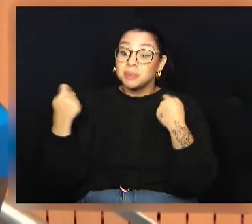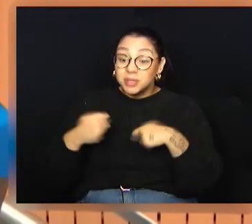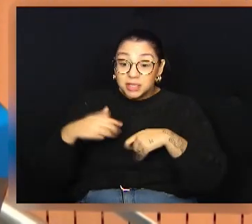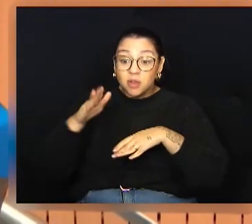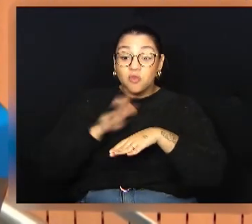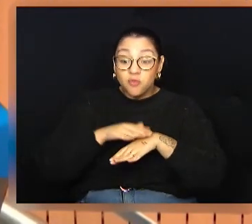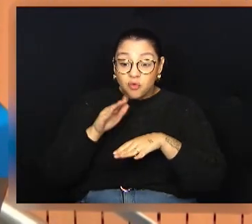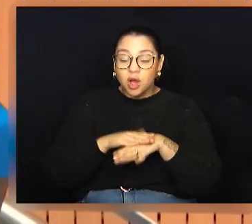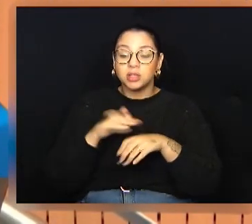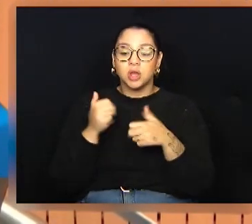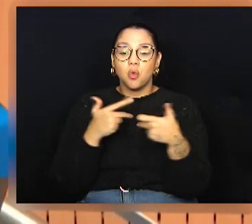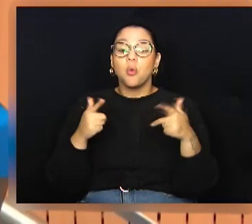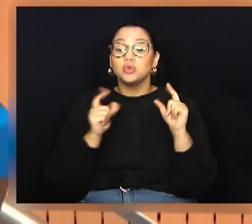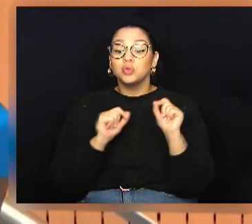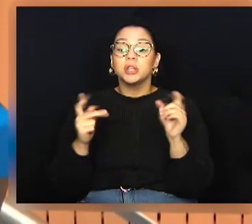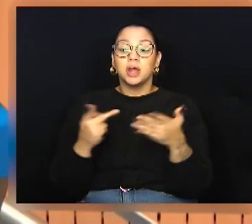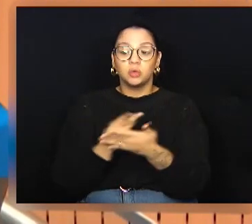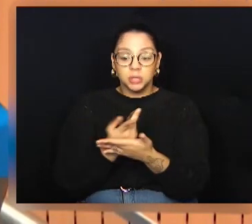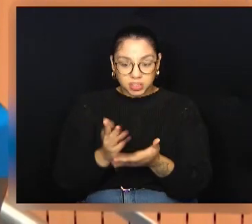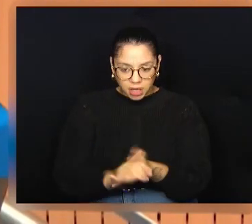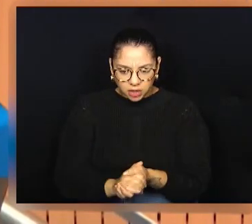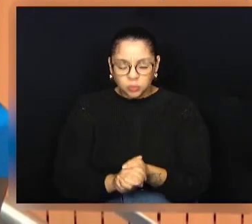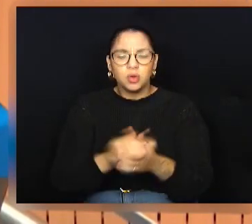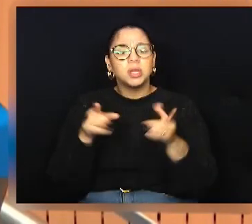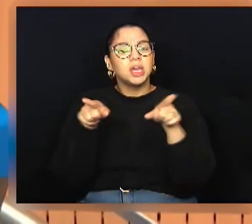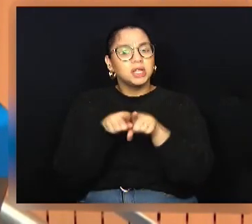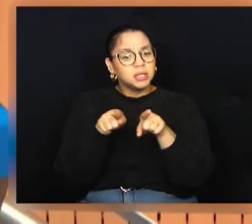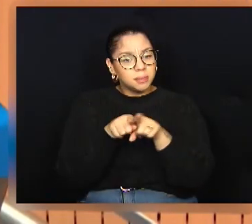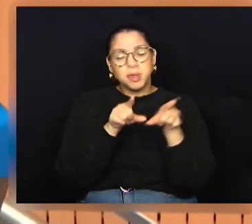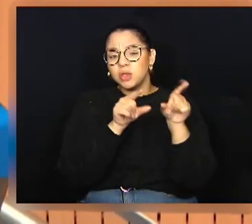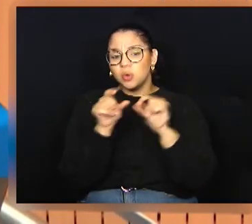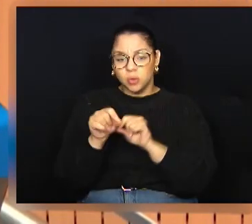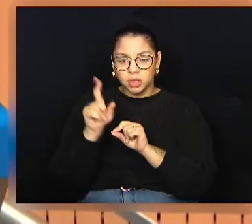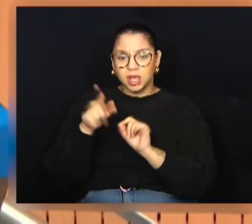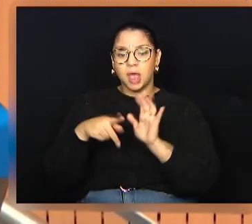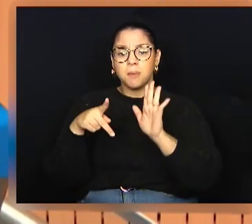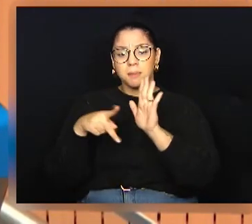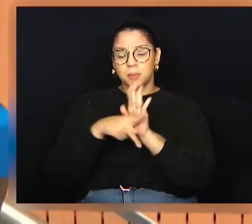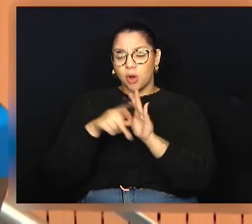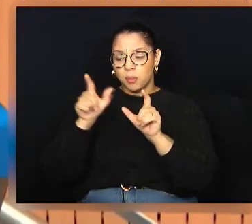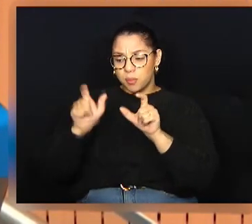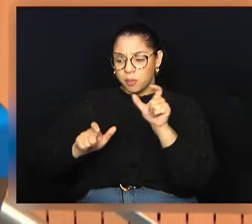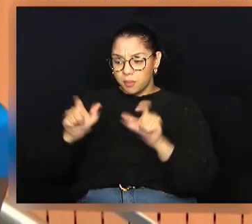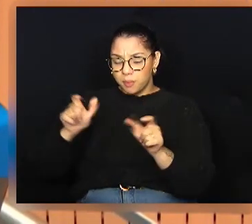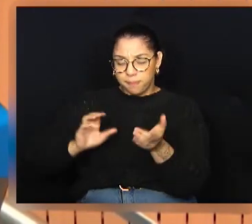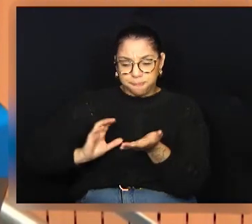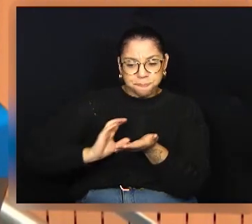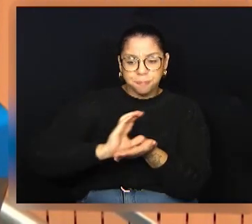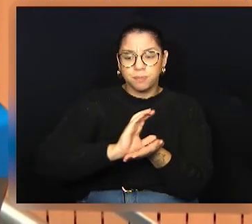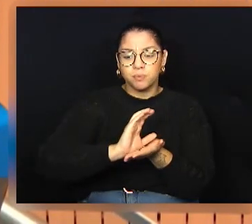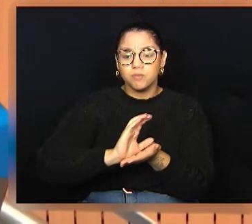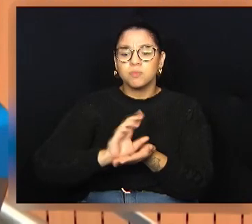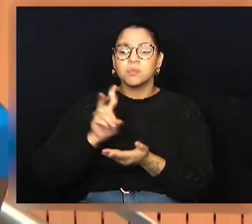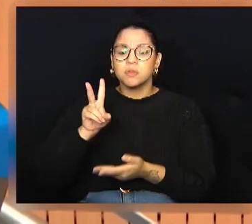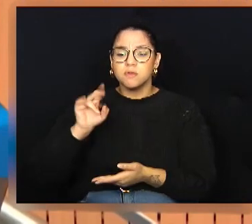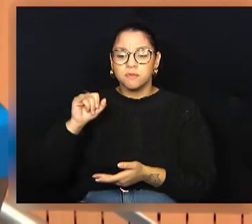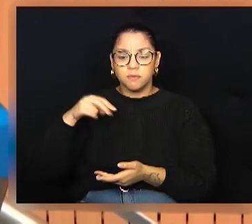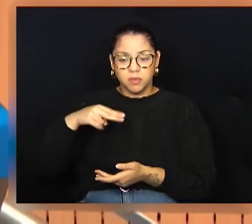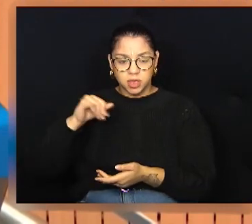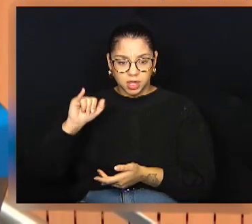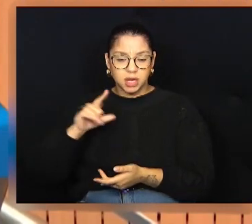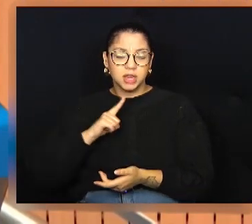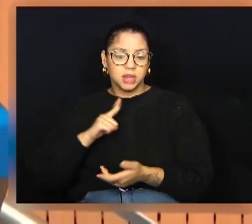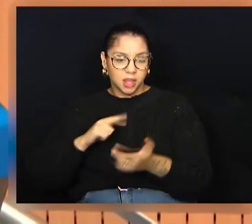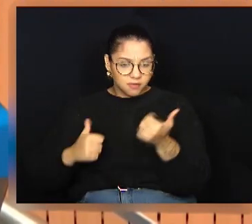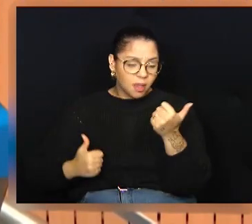providências do que está acontecendo e também os patrocinadores. Vinícius Júnior recebeu apoio de diversas personalidades do